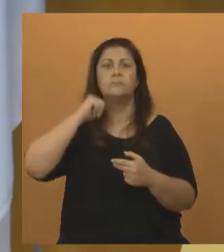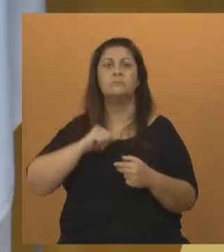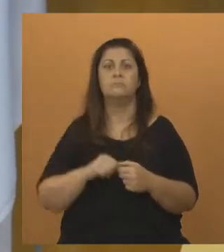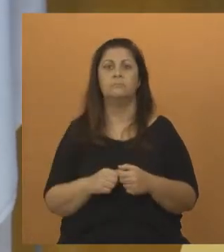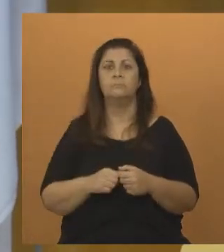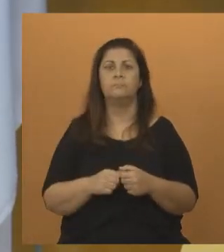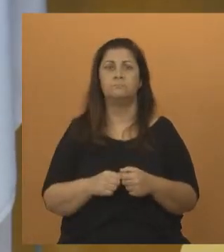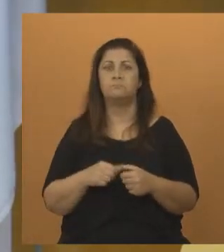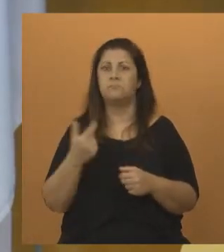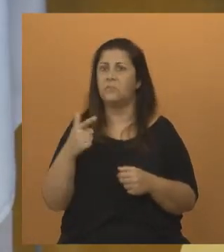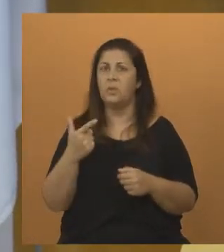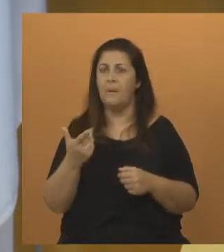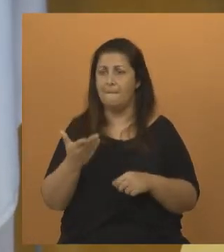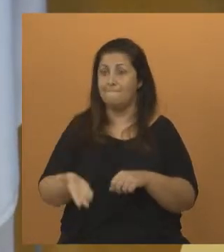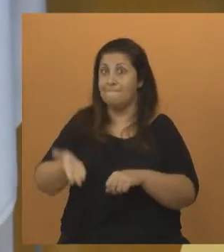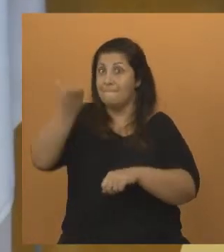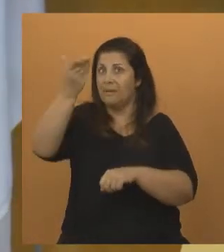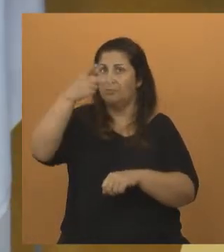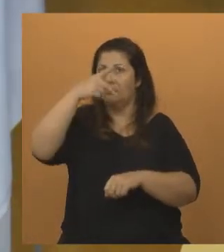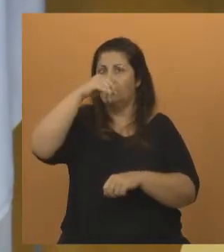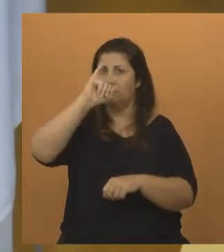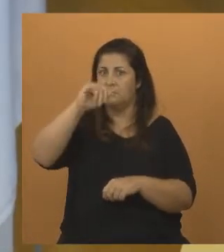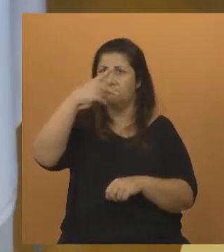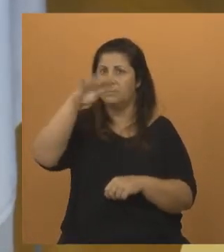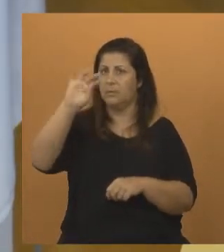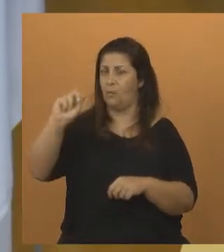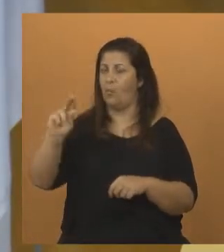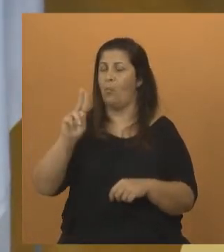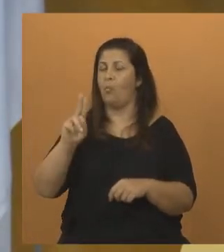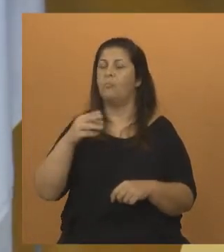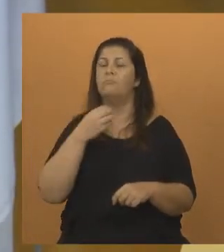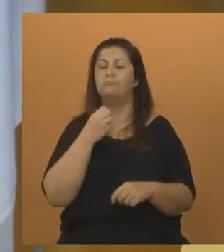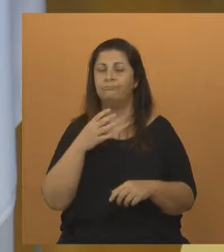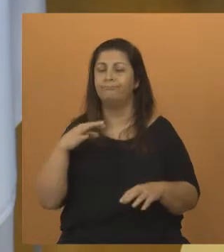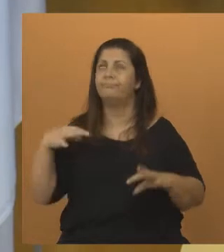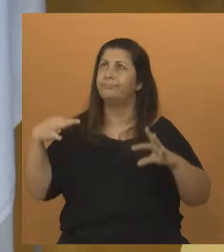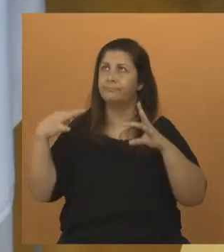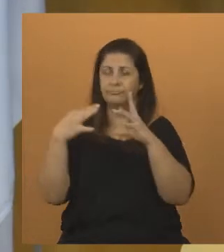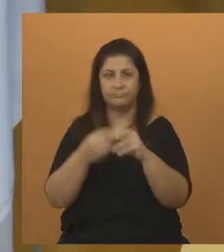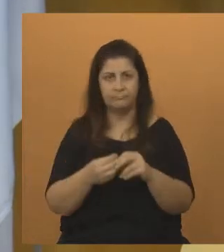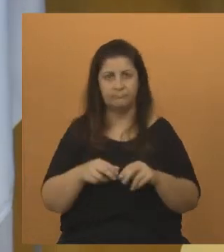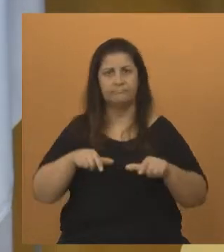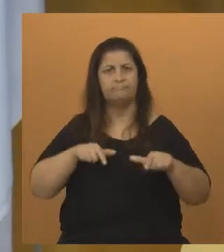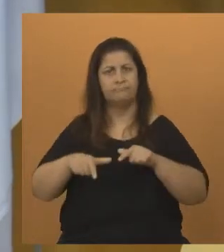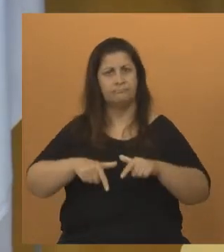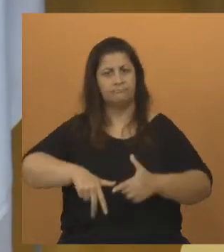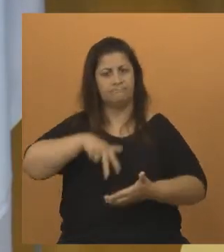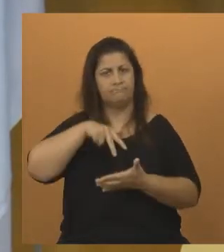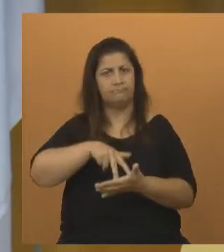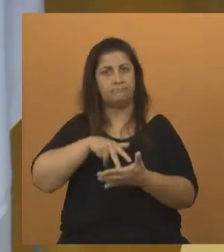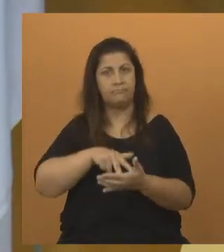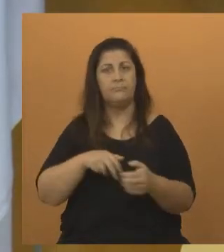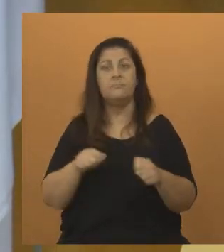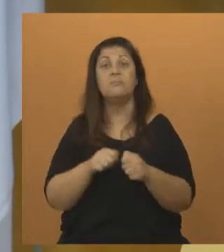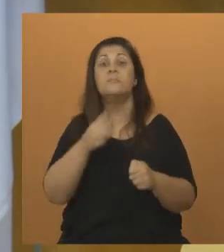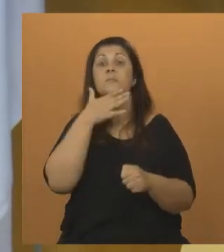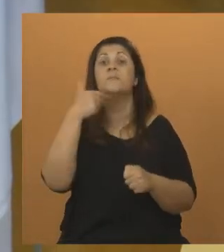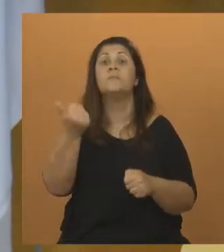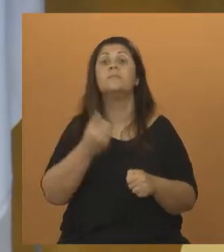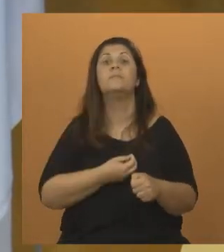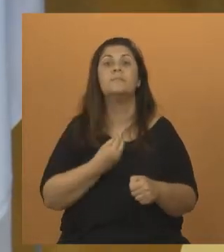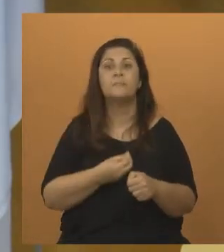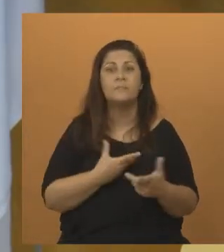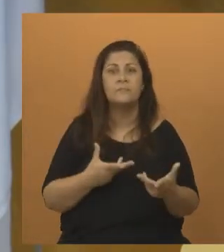não teve aumento do IPTU, eu acho que ganhou toda a população, trabalhando firme dessa maneira para melhorar a vida da população,